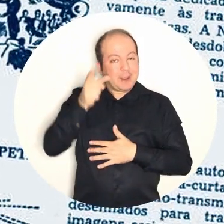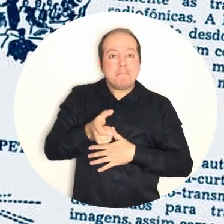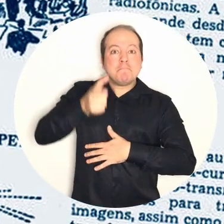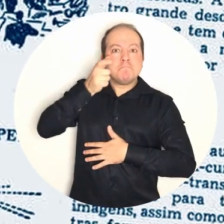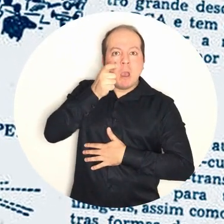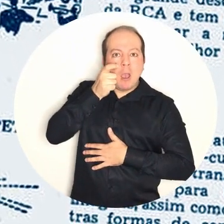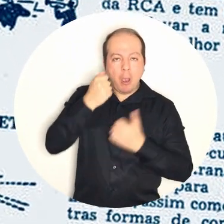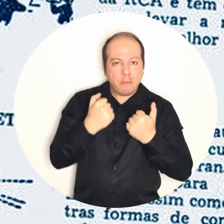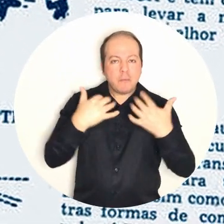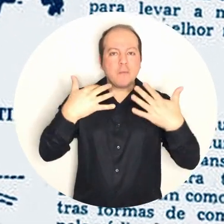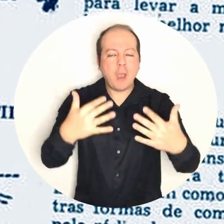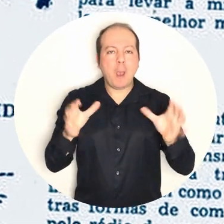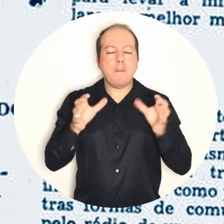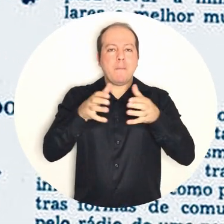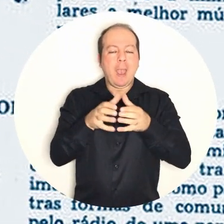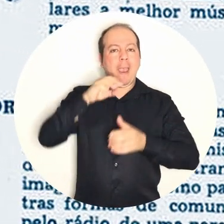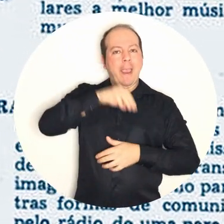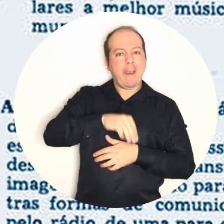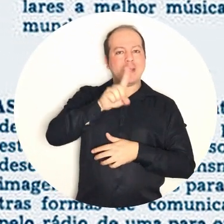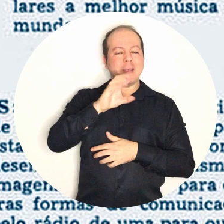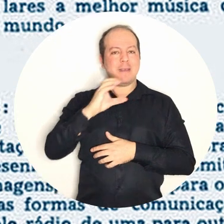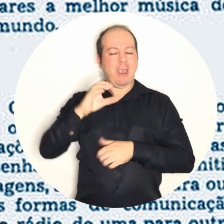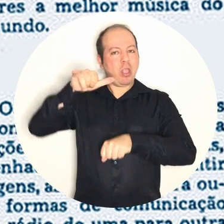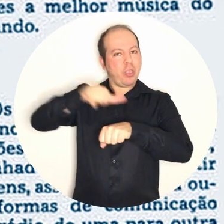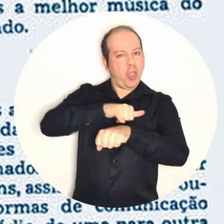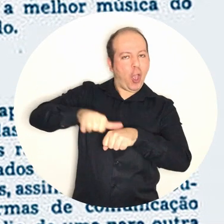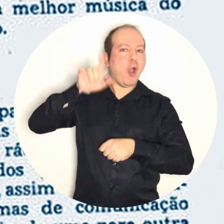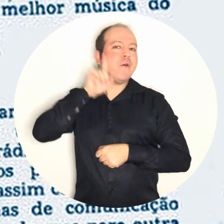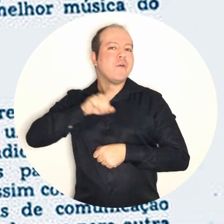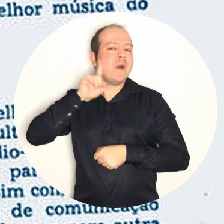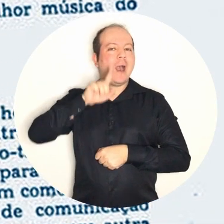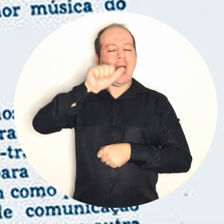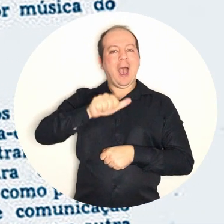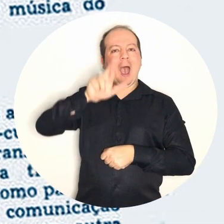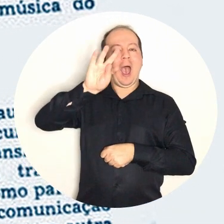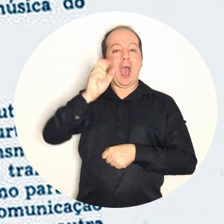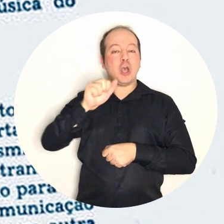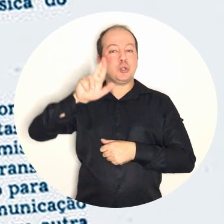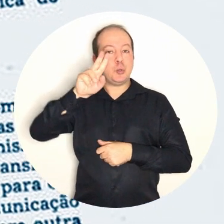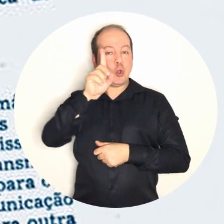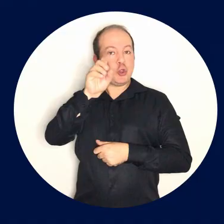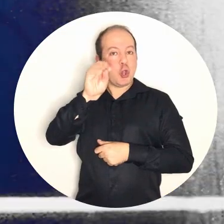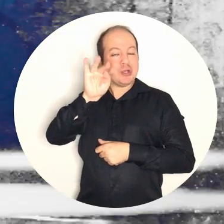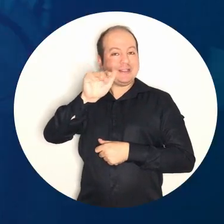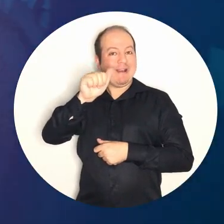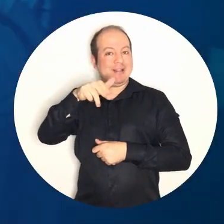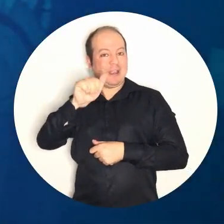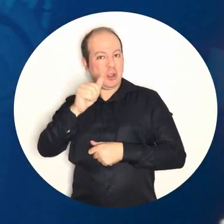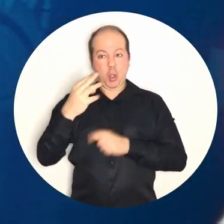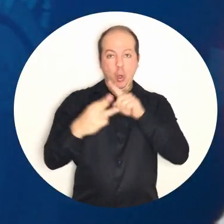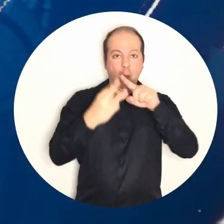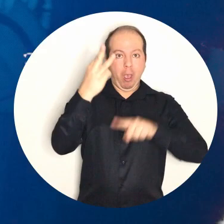Após assistir à apresentação da NBC de Nova York, dirigida por Arturo Toscanini,